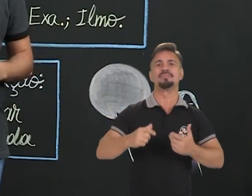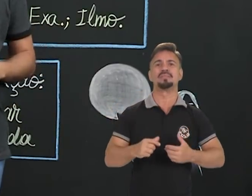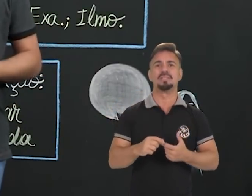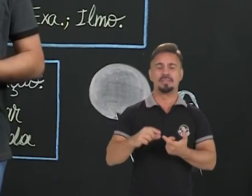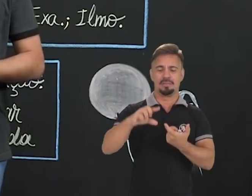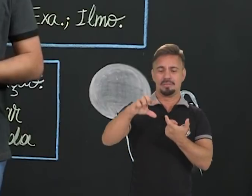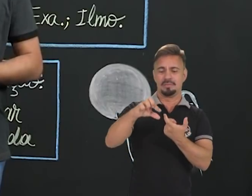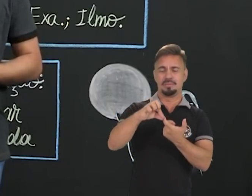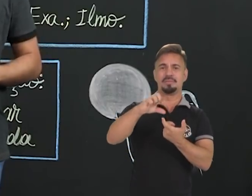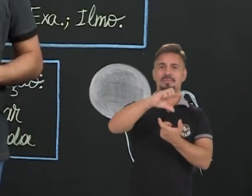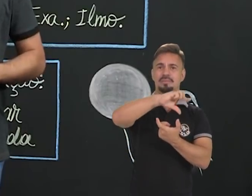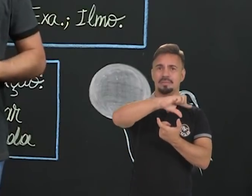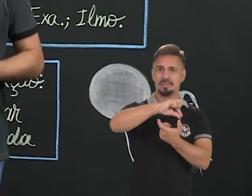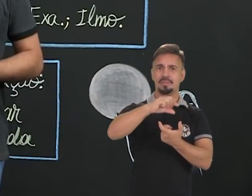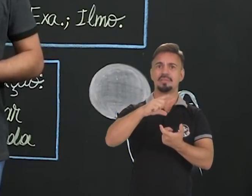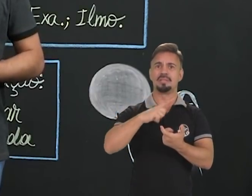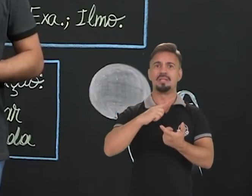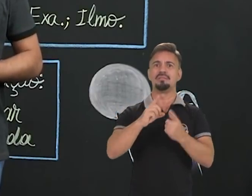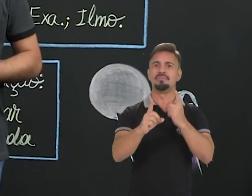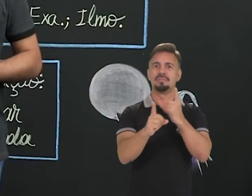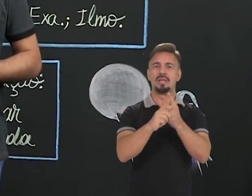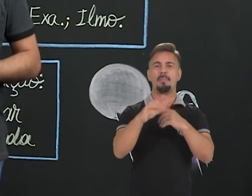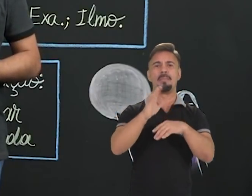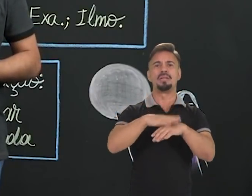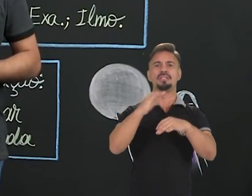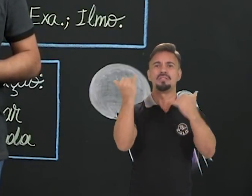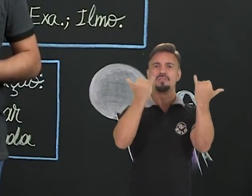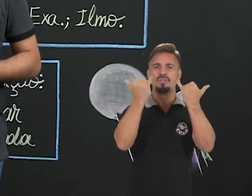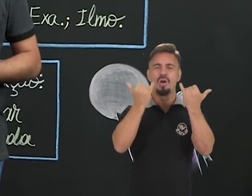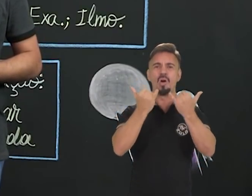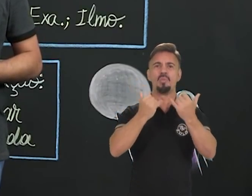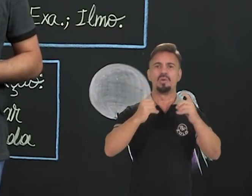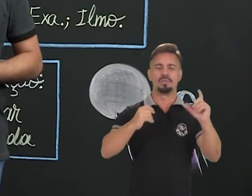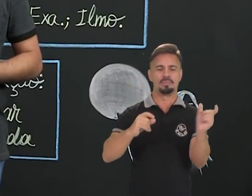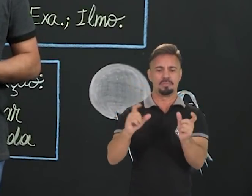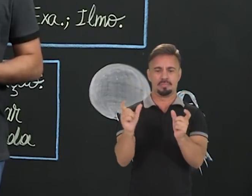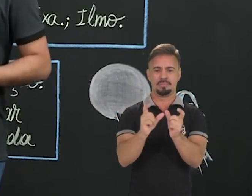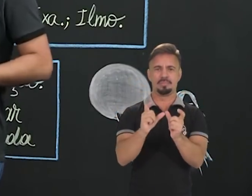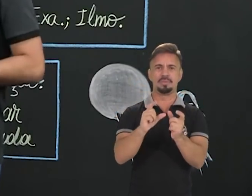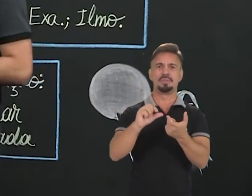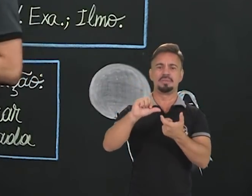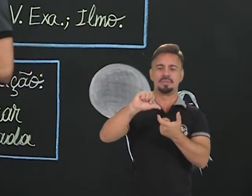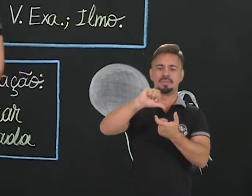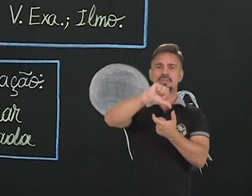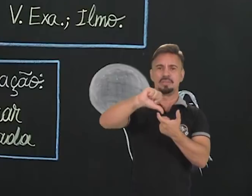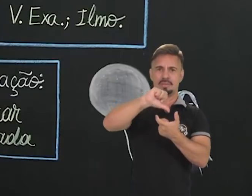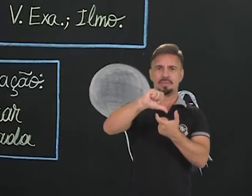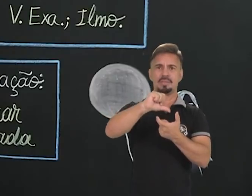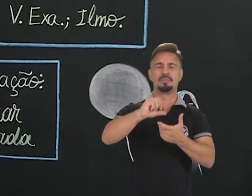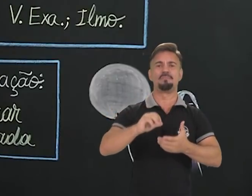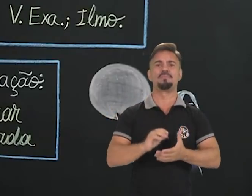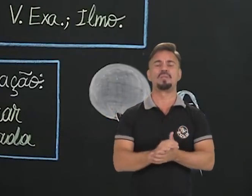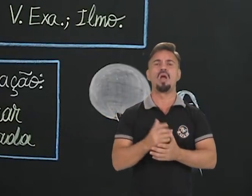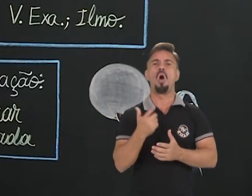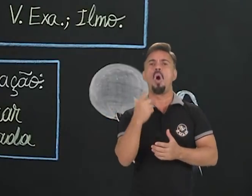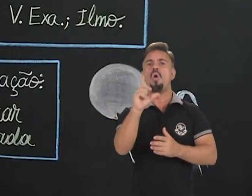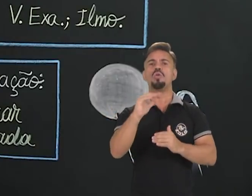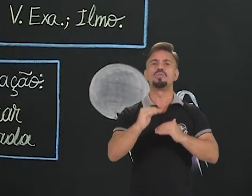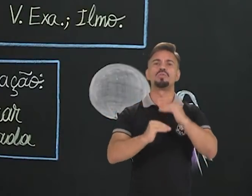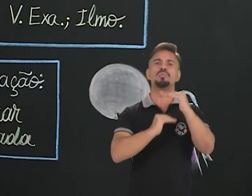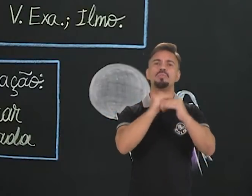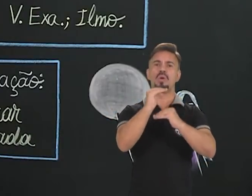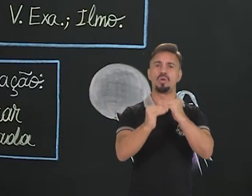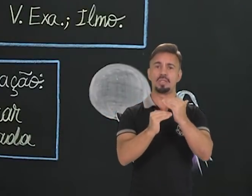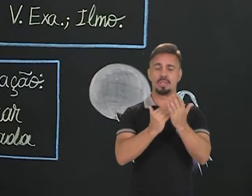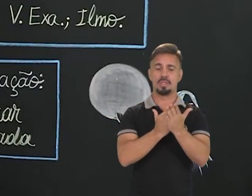sufixal, que você pode encontrar mais informações sobre isso na aula de composição e derivação. Hoje a gente vai compreender outros